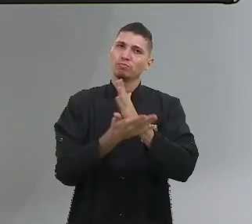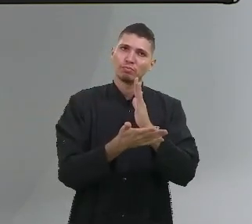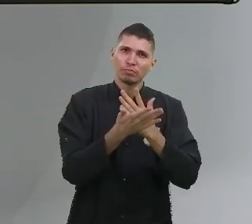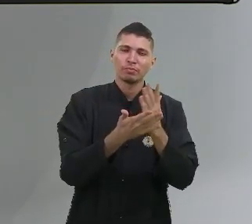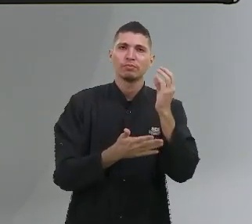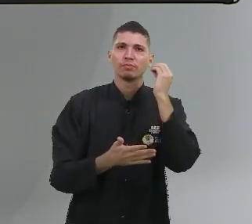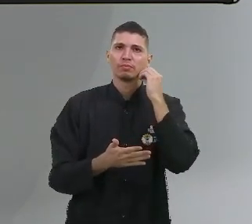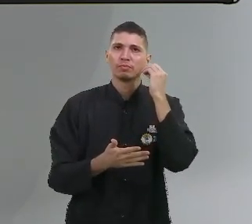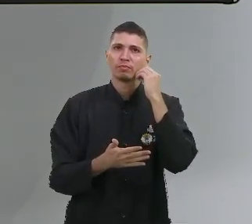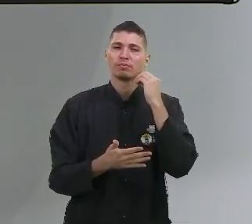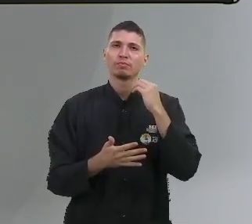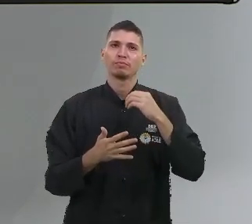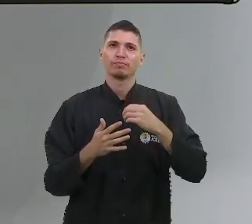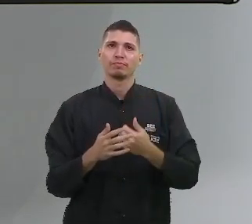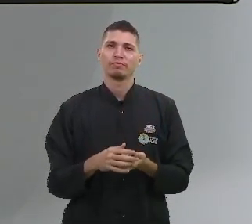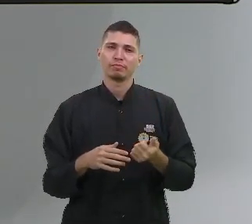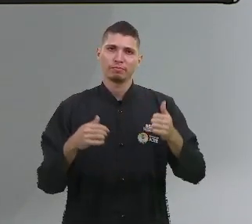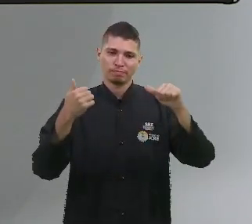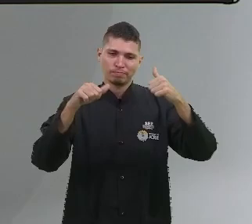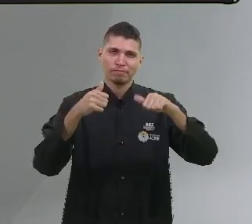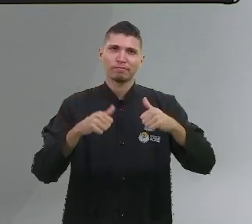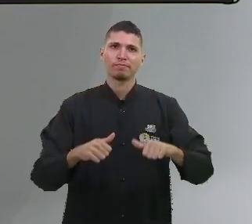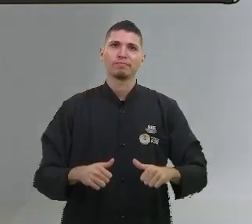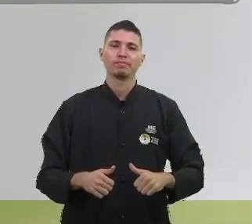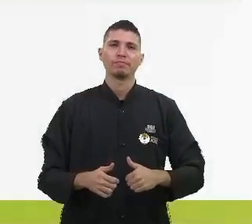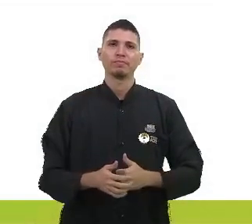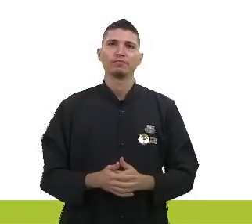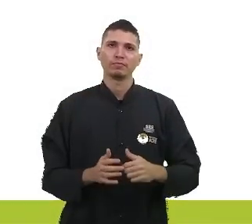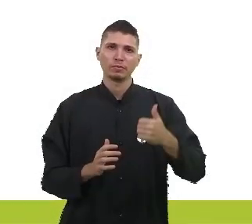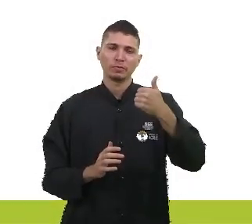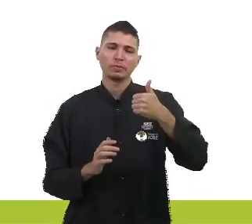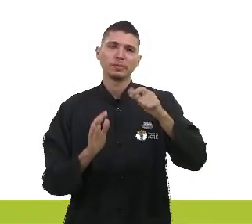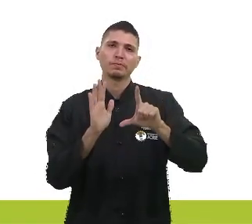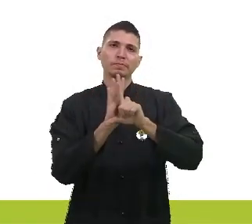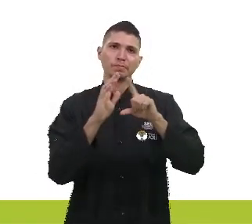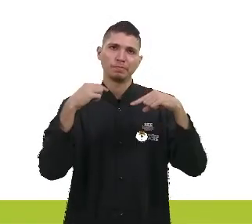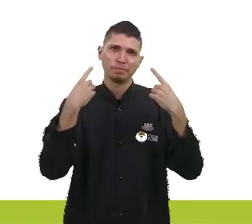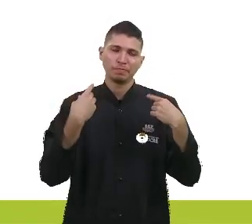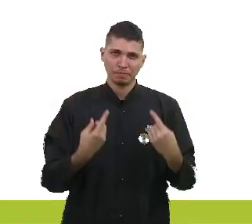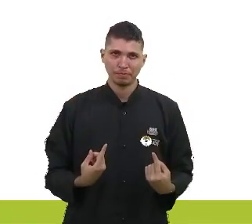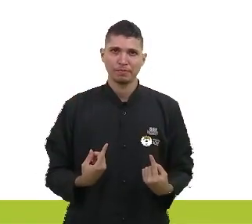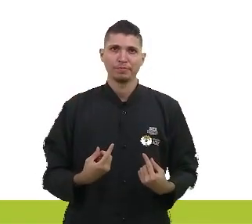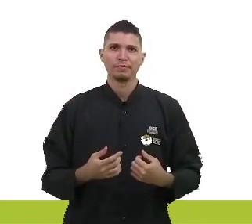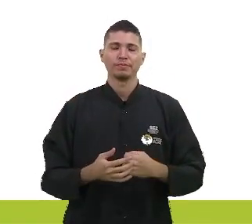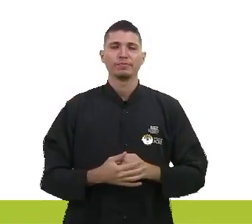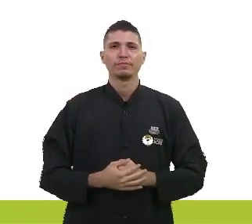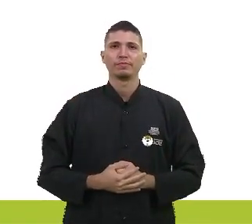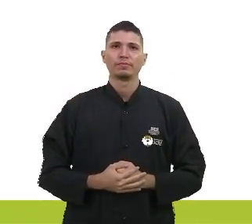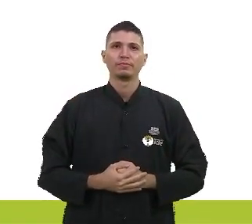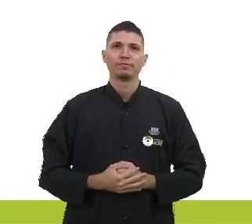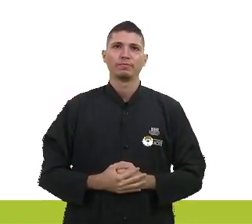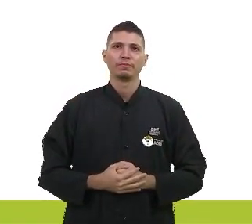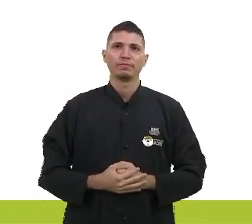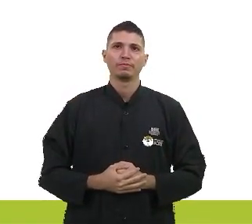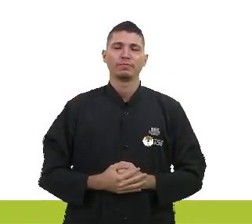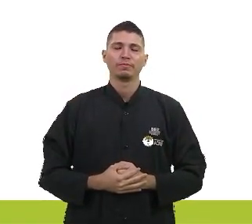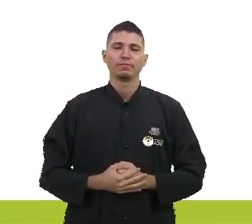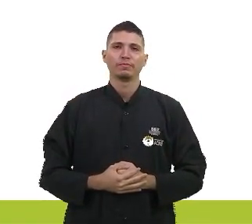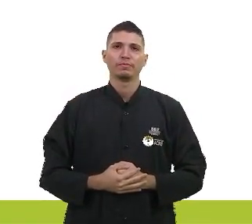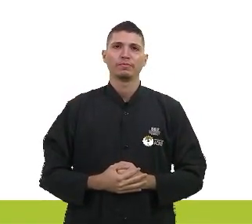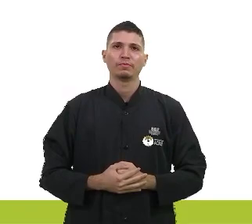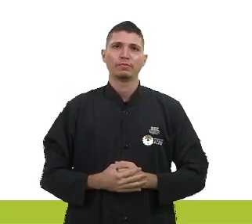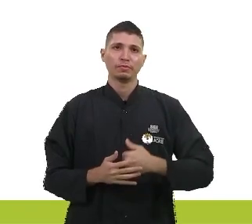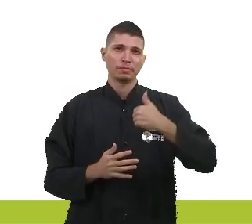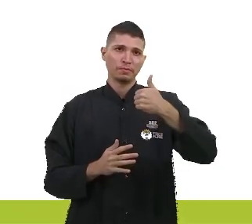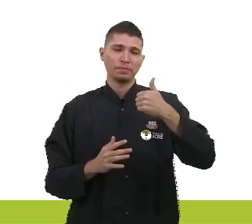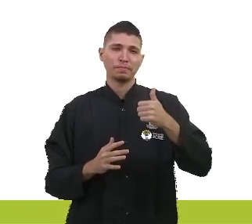estar analisando a primeira lei de Newton aí. Bom, e aqui, ó, como já foi falado, a primeira